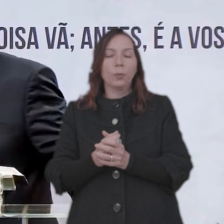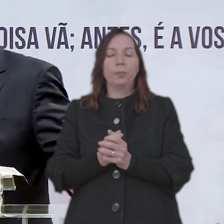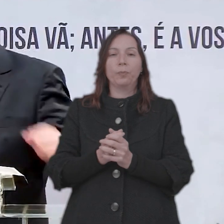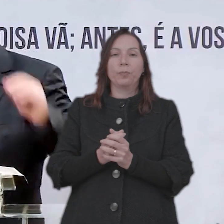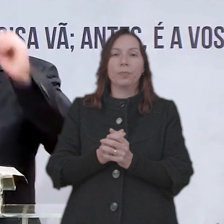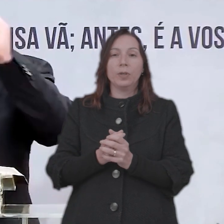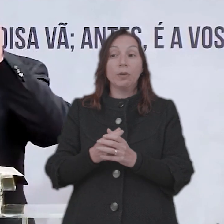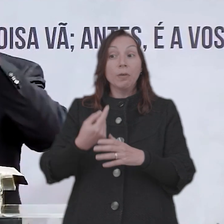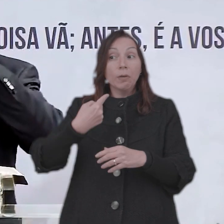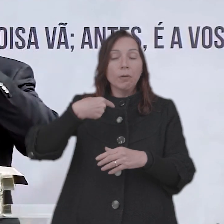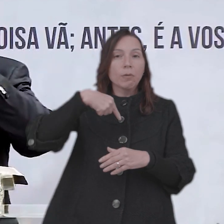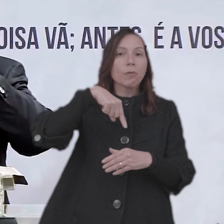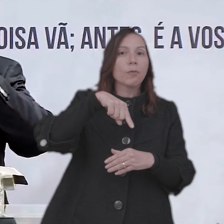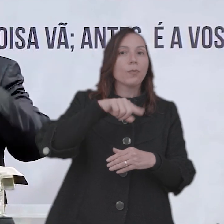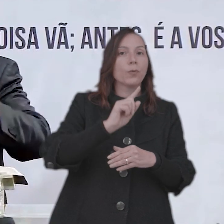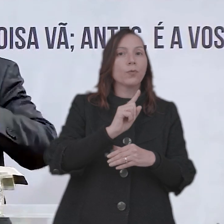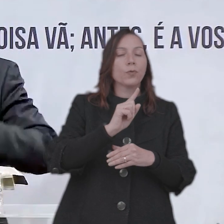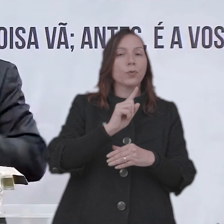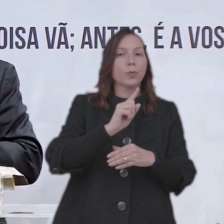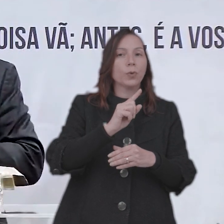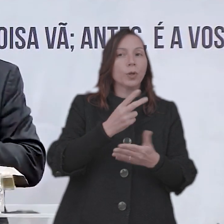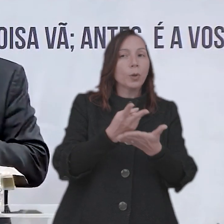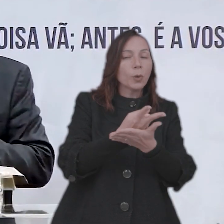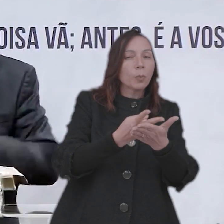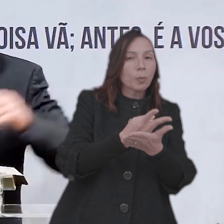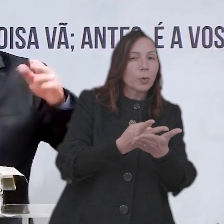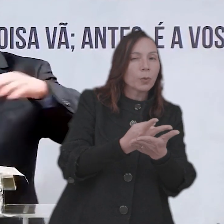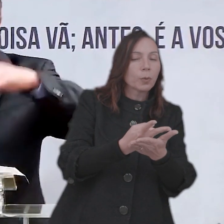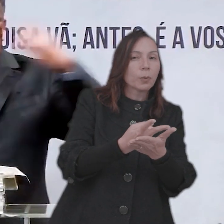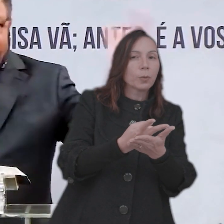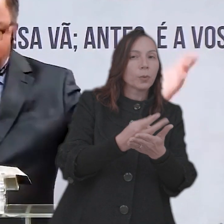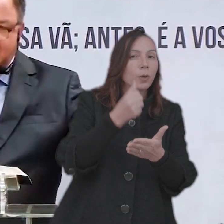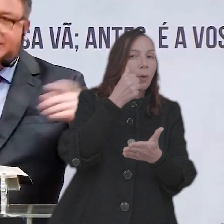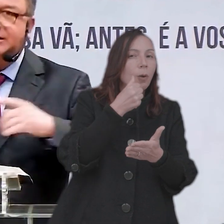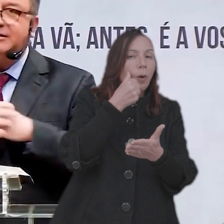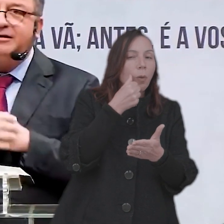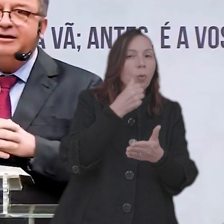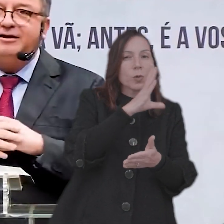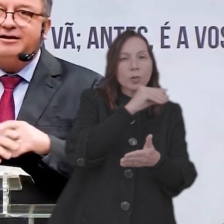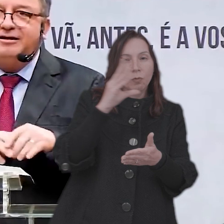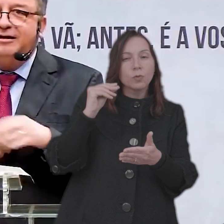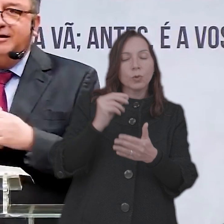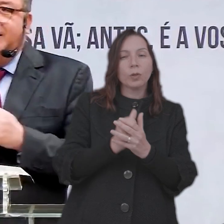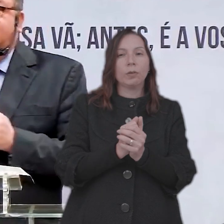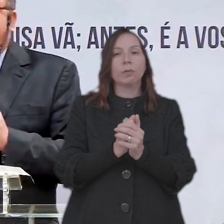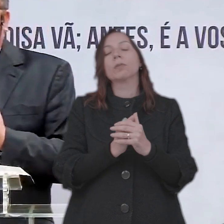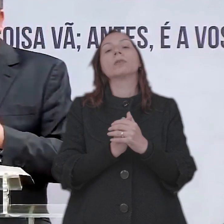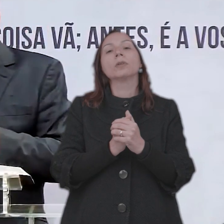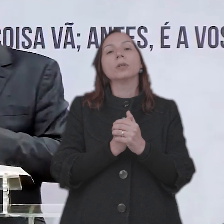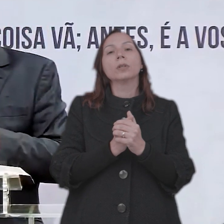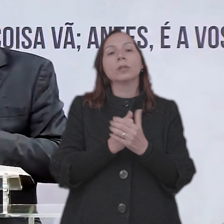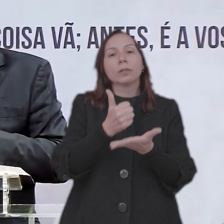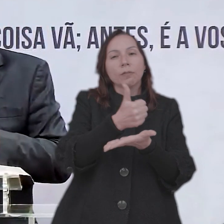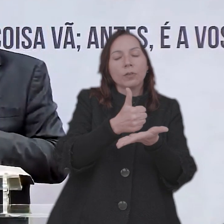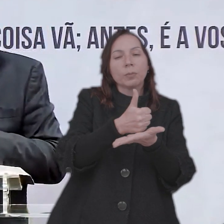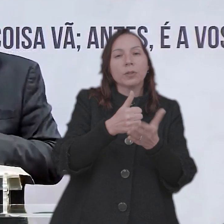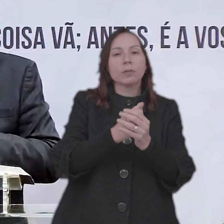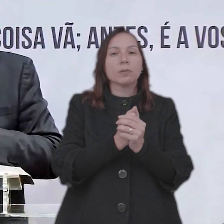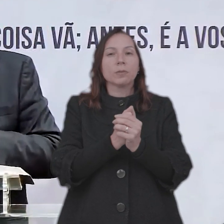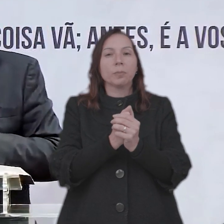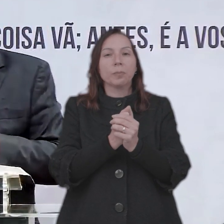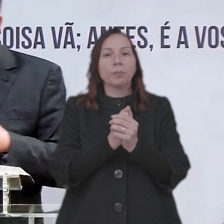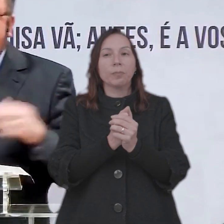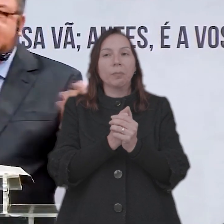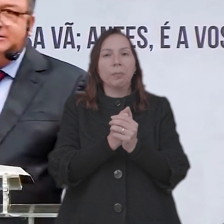primeira coisa que eu me dirigi, a funcionária da farmácia, uma grande farmácia, eu não sei se é impressão